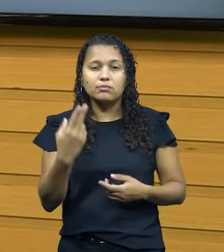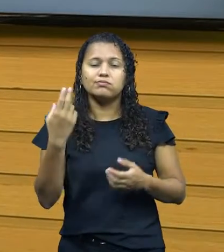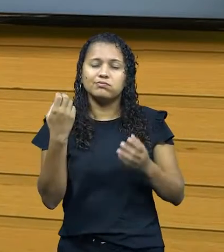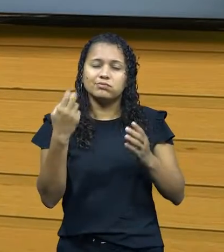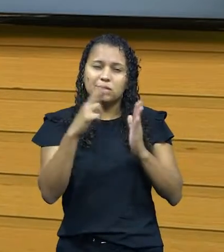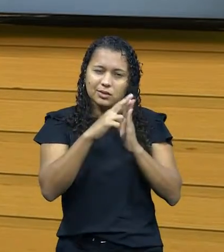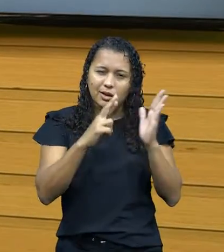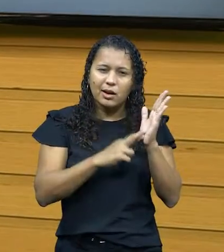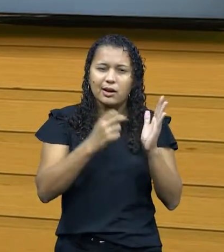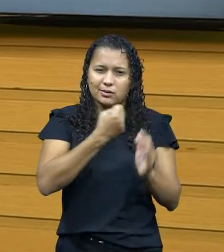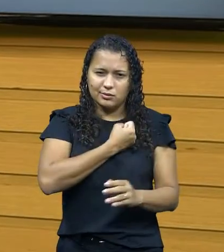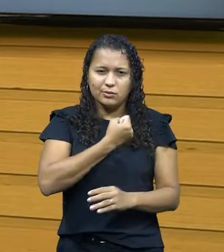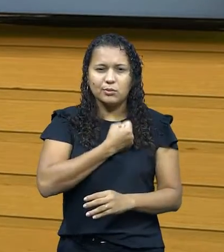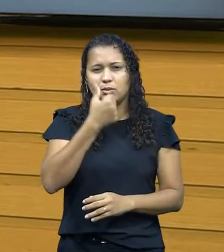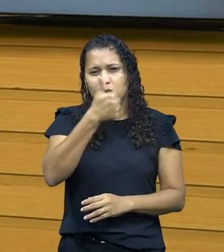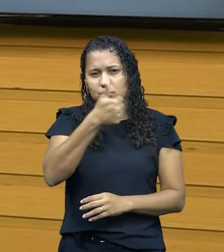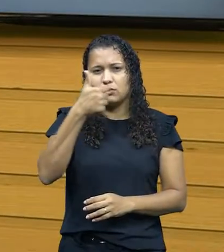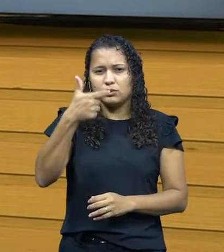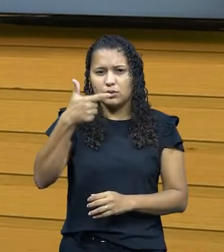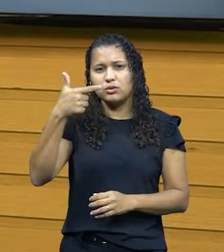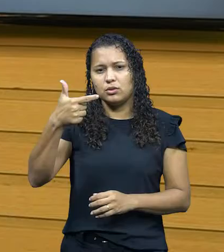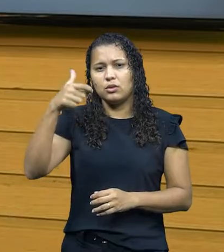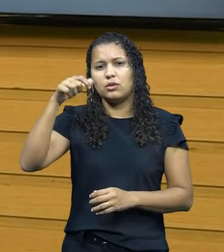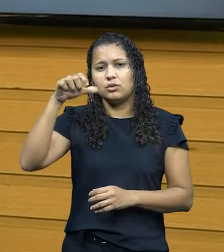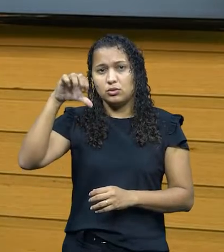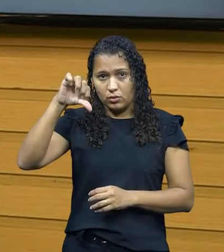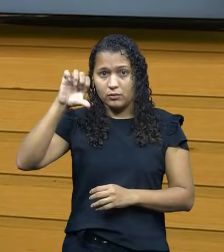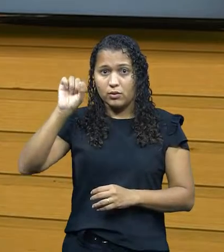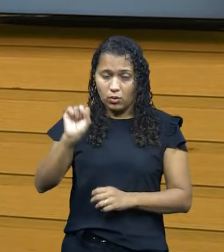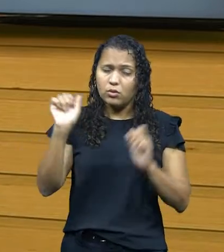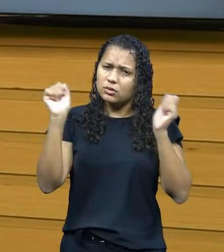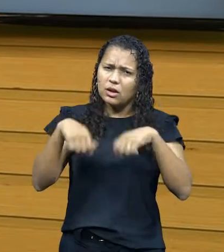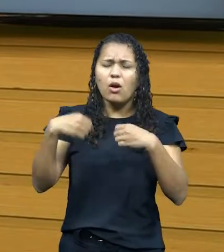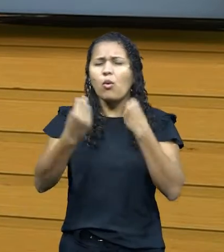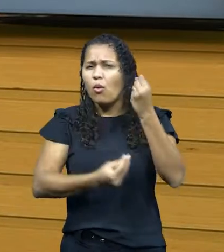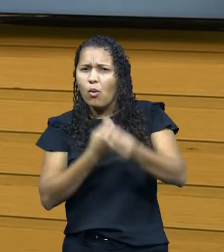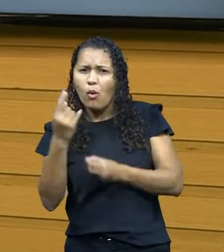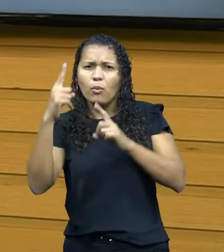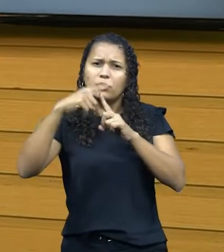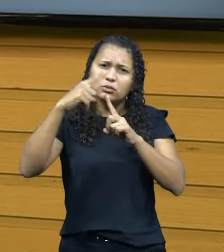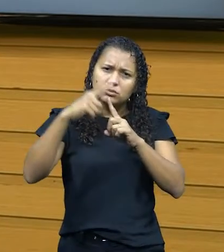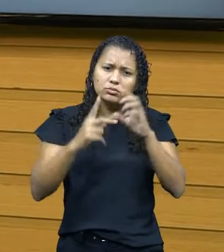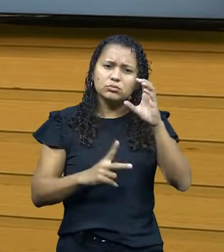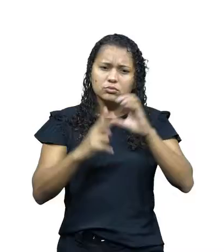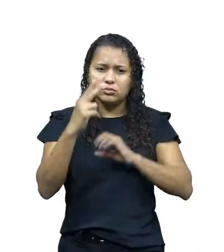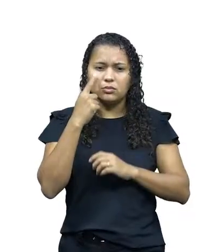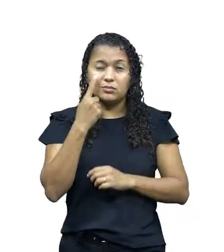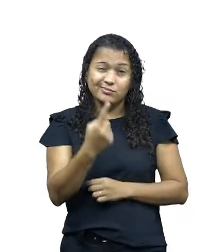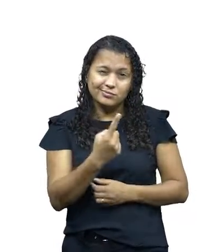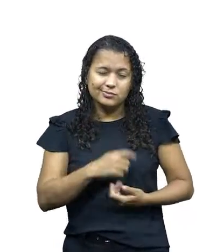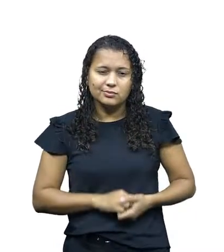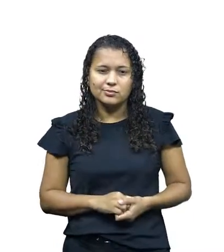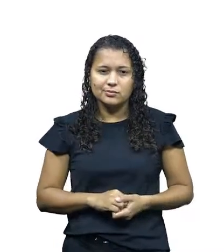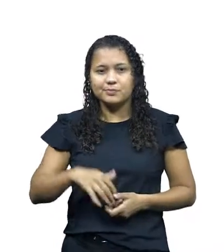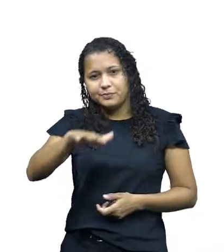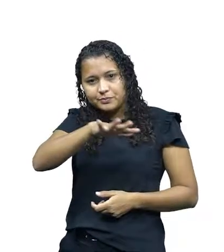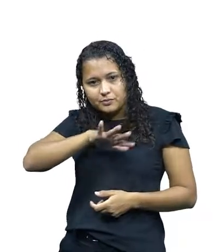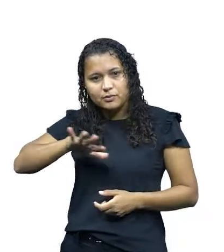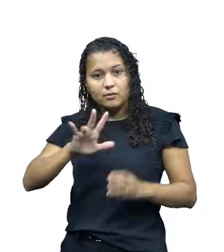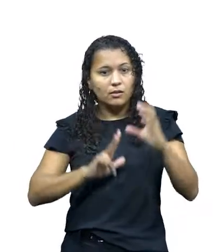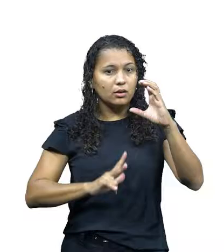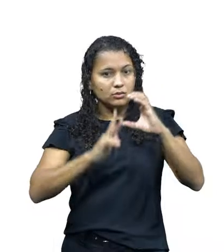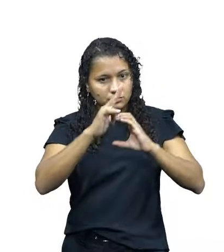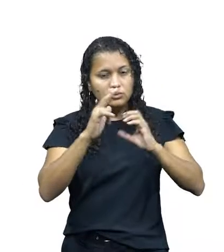umas especificidades sobre como fazer esse tipo de corte naquele objeto, naquela imagem. A área de